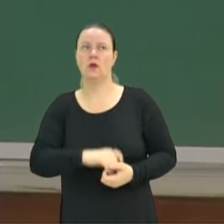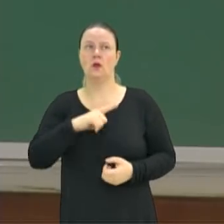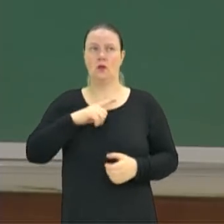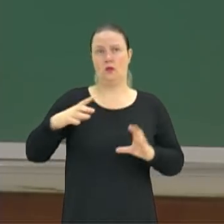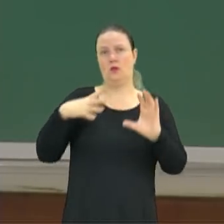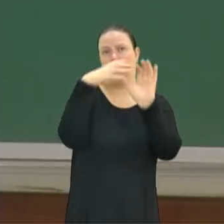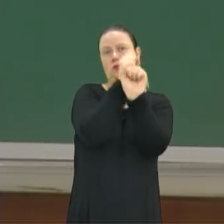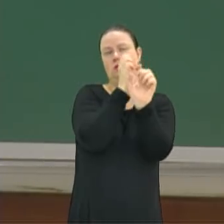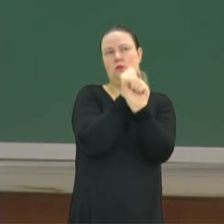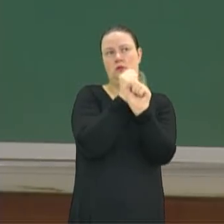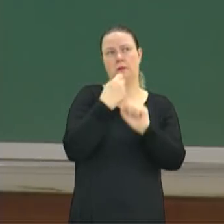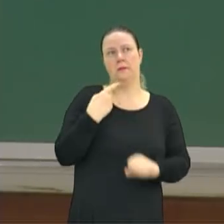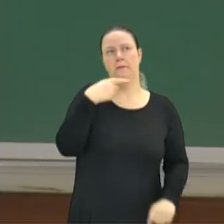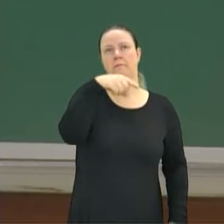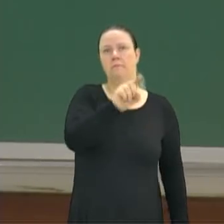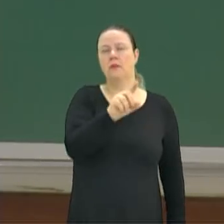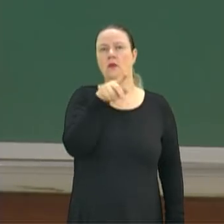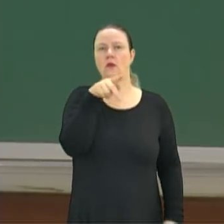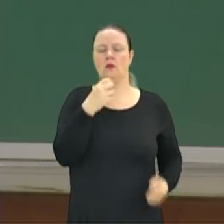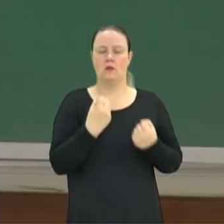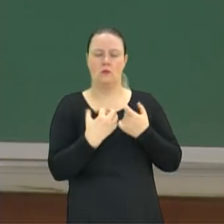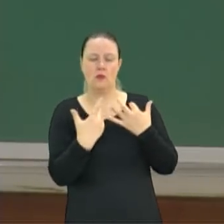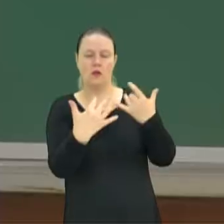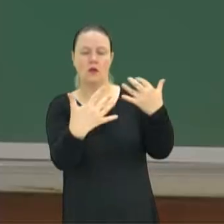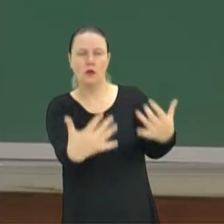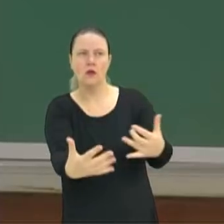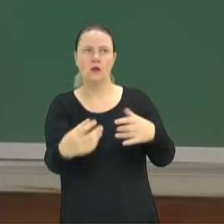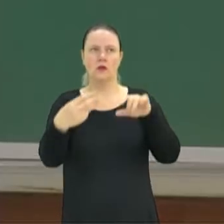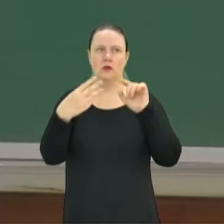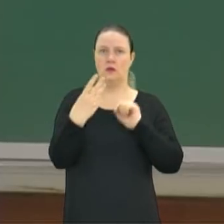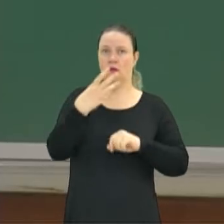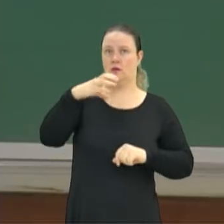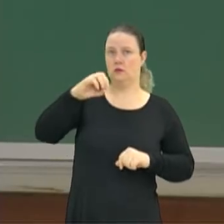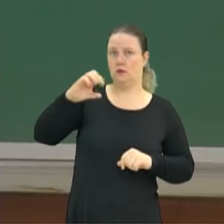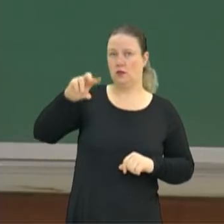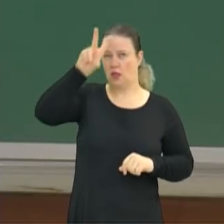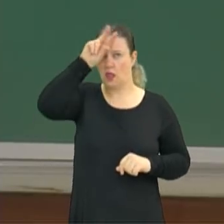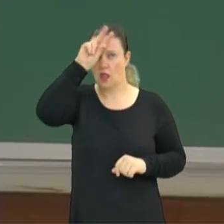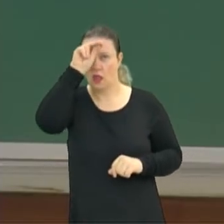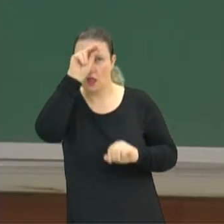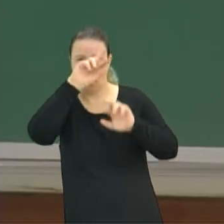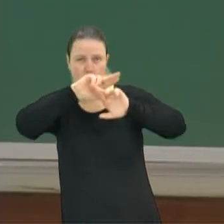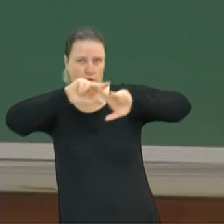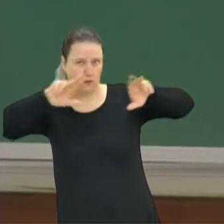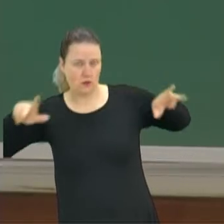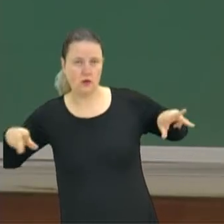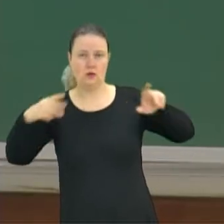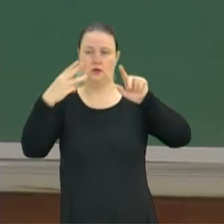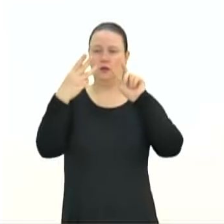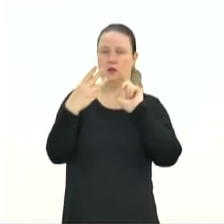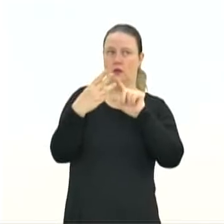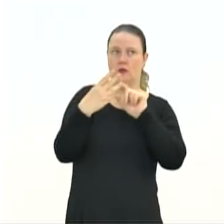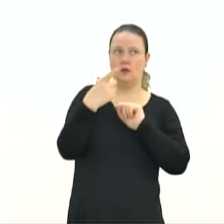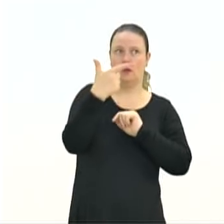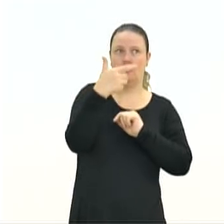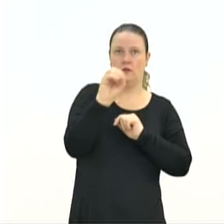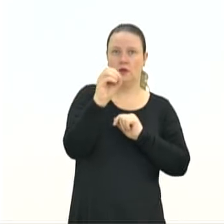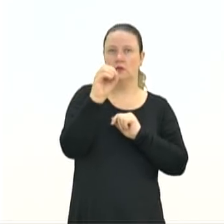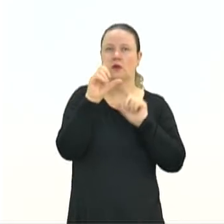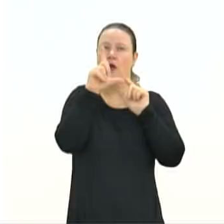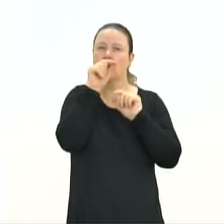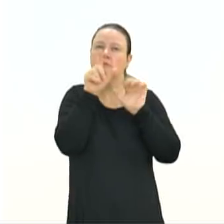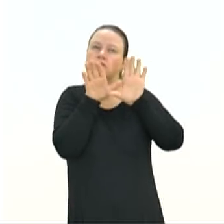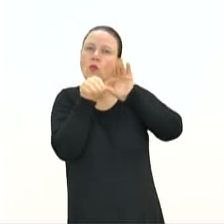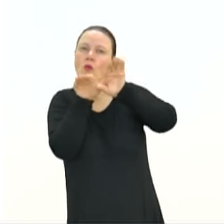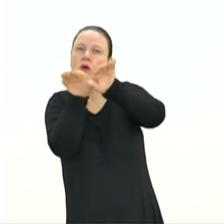dei exemplo aqui de 1000 plantas, que são comidas por 300 insetos, que são comidos por 20 aves. A de biomassa, Quando eu estou falando